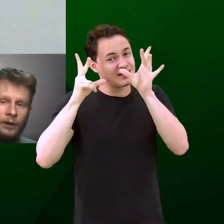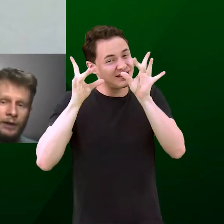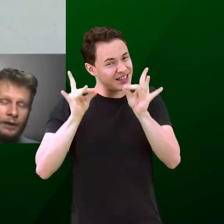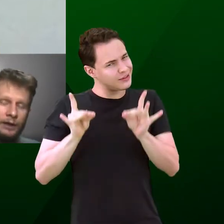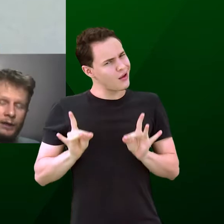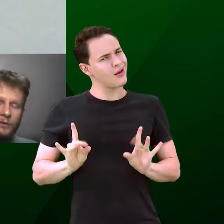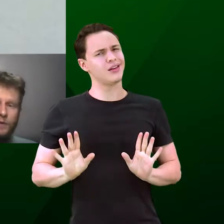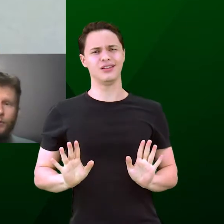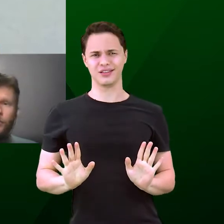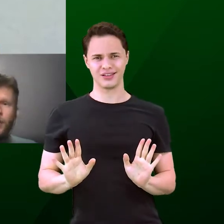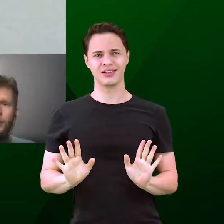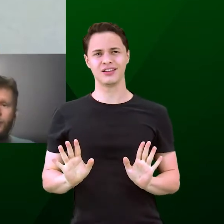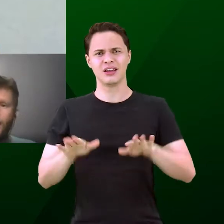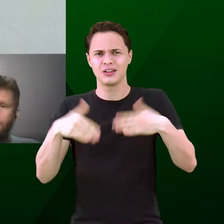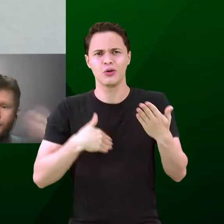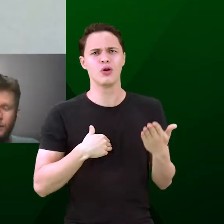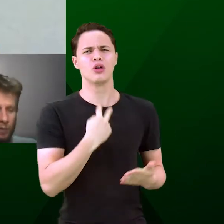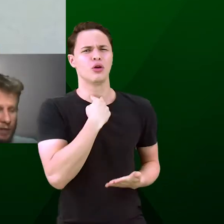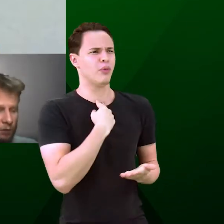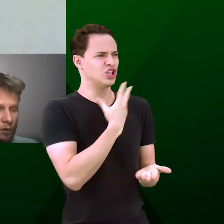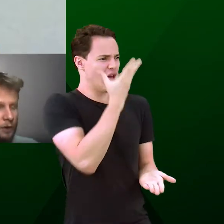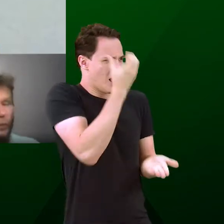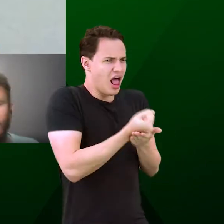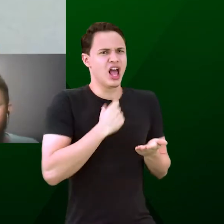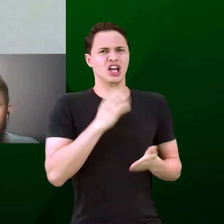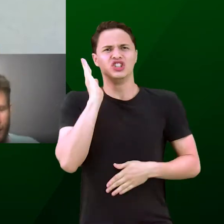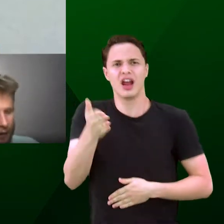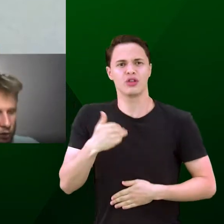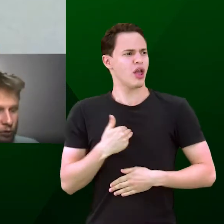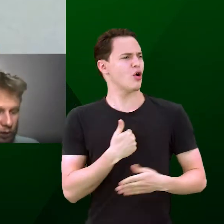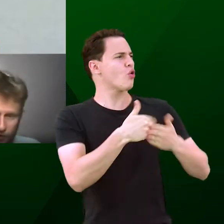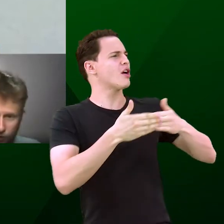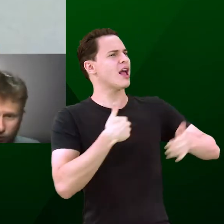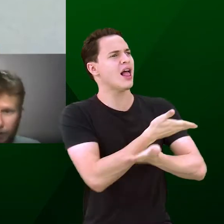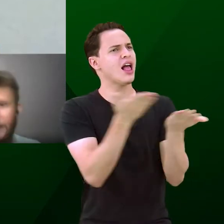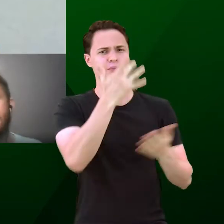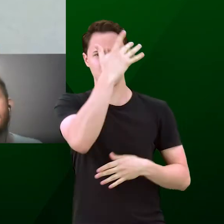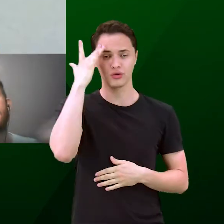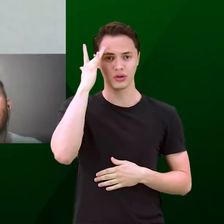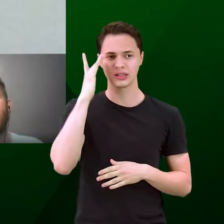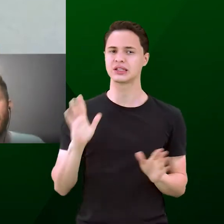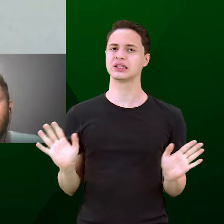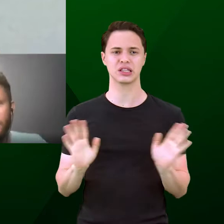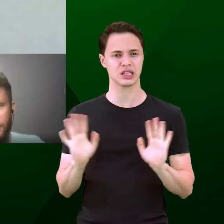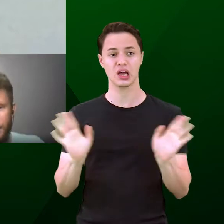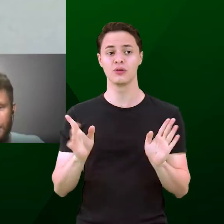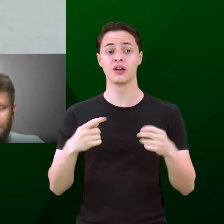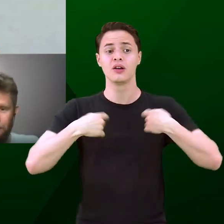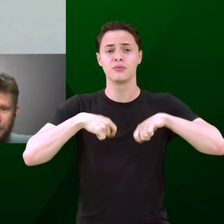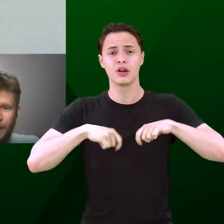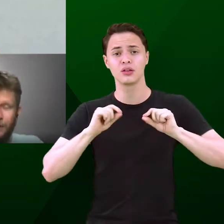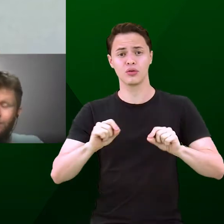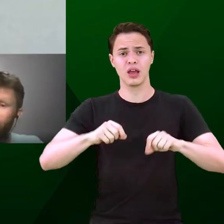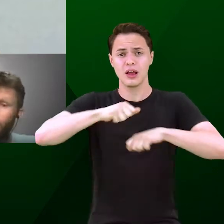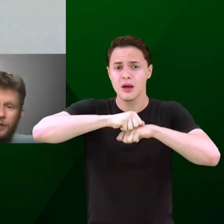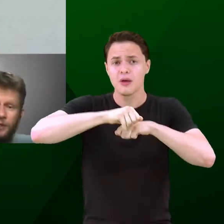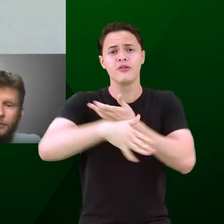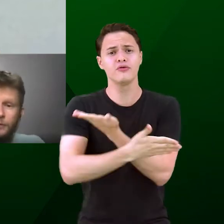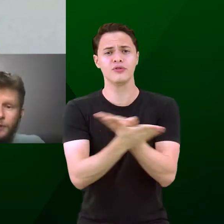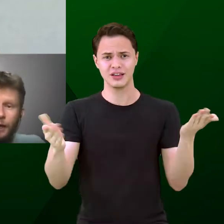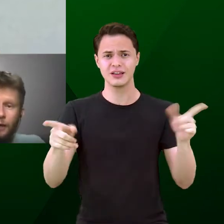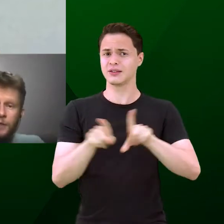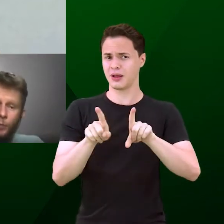aula aqui nos cursos técnicos, tá, do campus Primavera do Leste. Pessoal, para a gente pensar a